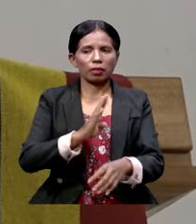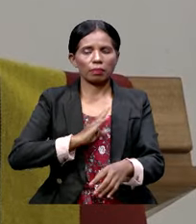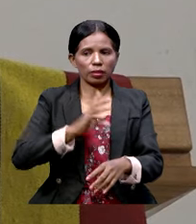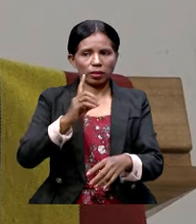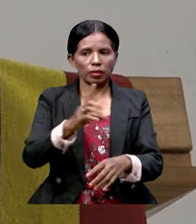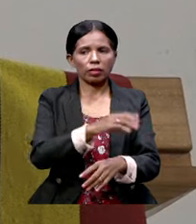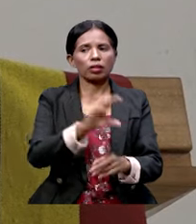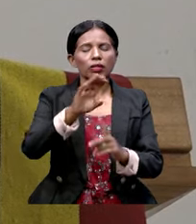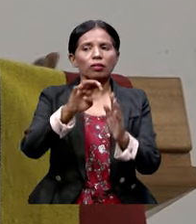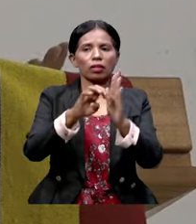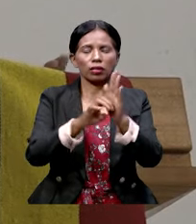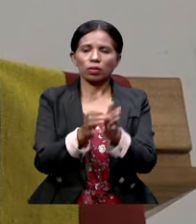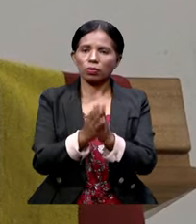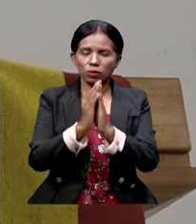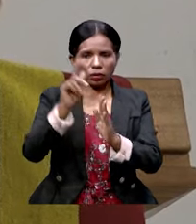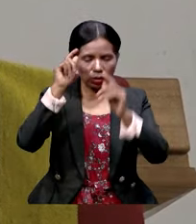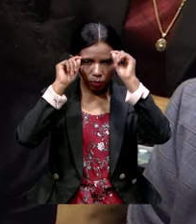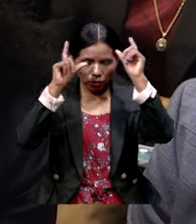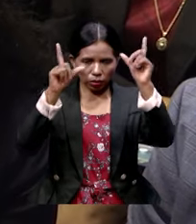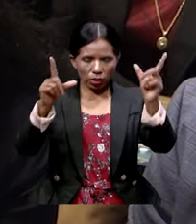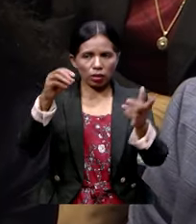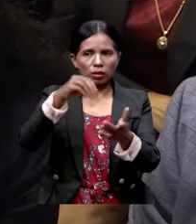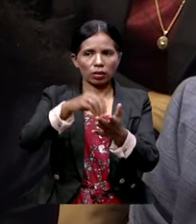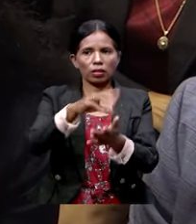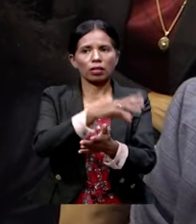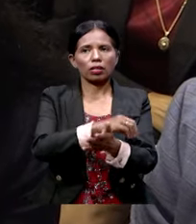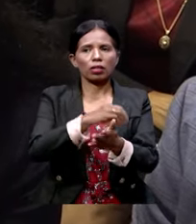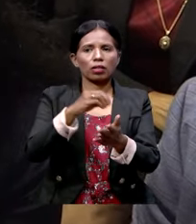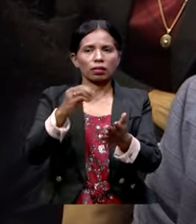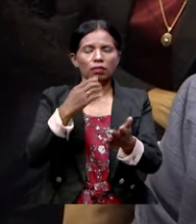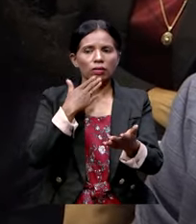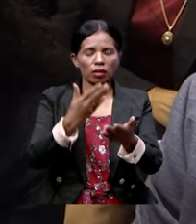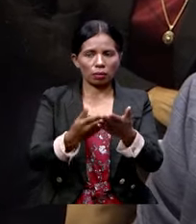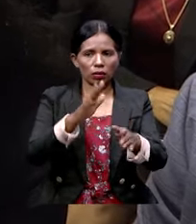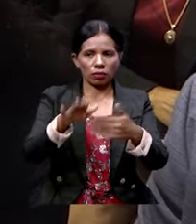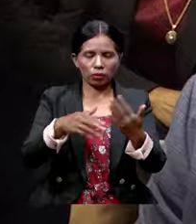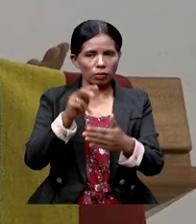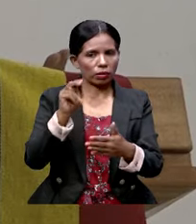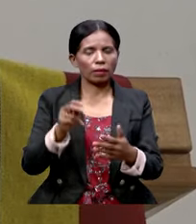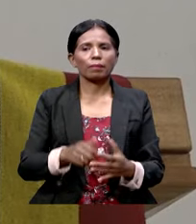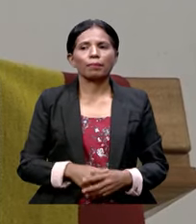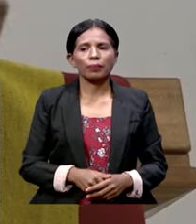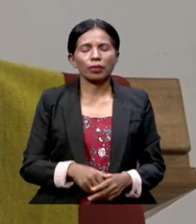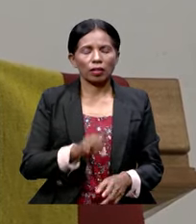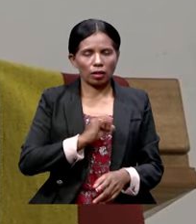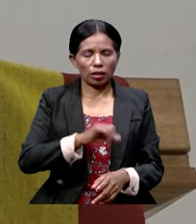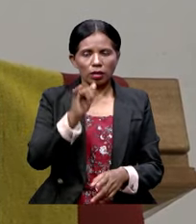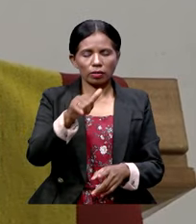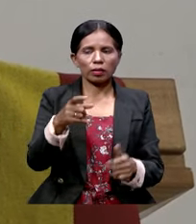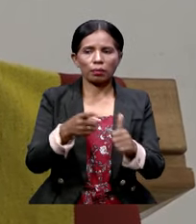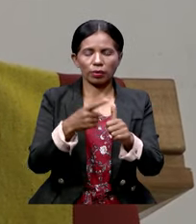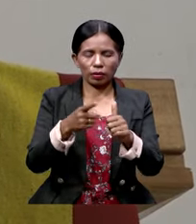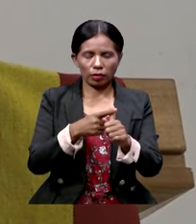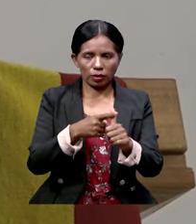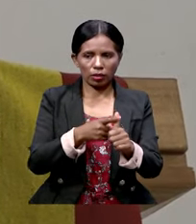de se fechar o Russo Timor-Leste a preservar a língua materna, também a Kusoine, o povo Nien. Nenhum não concorda. Primeiro, estamos a